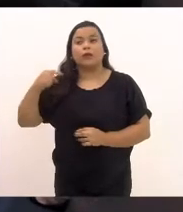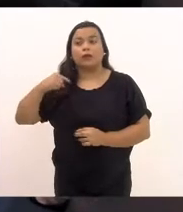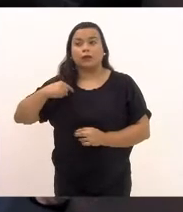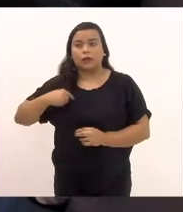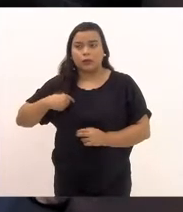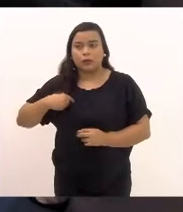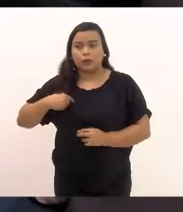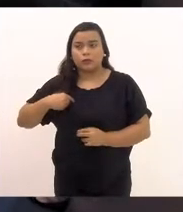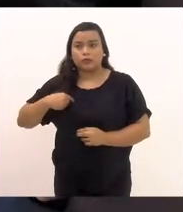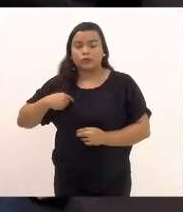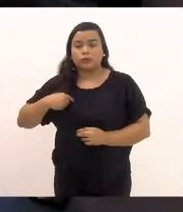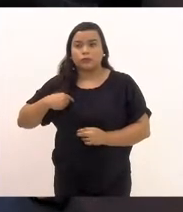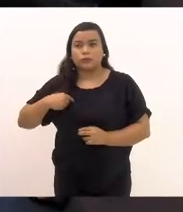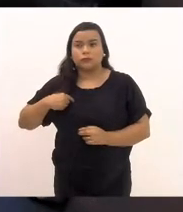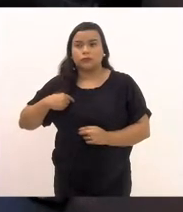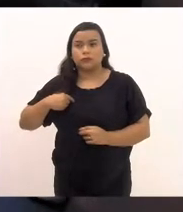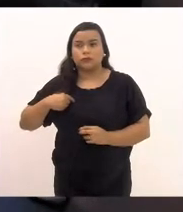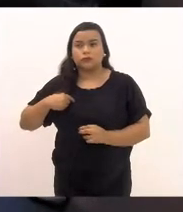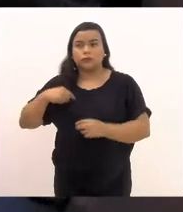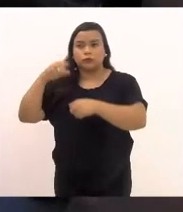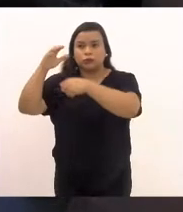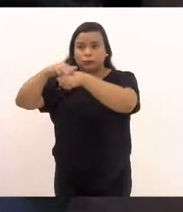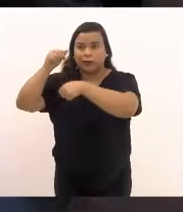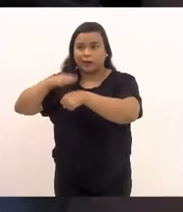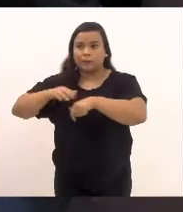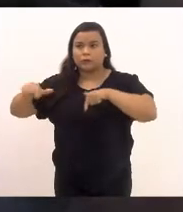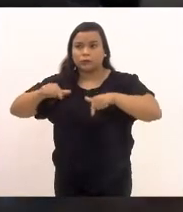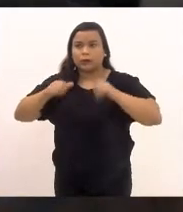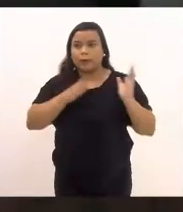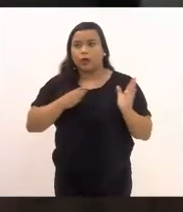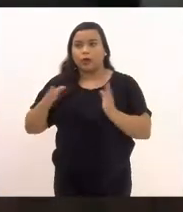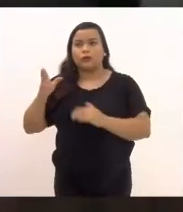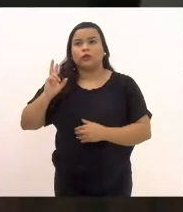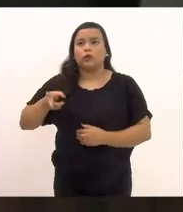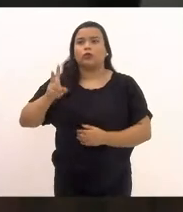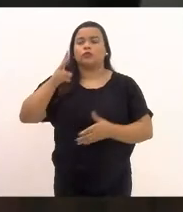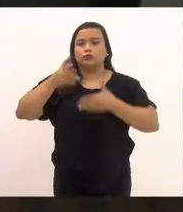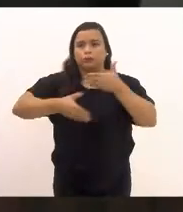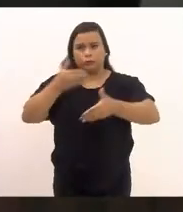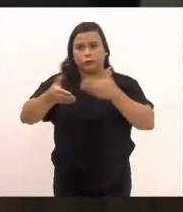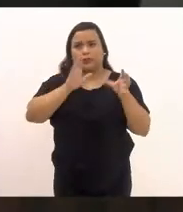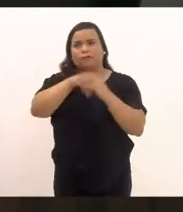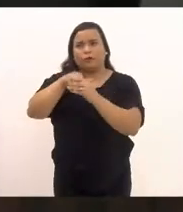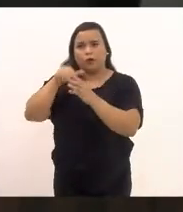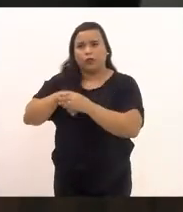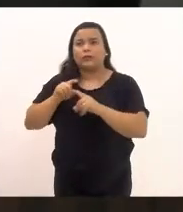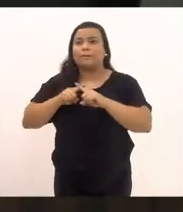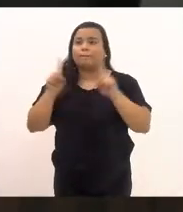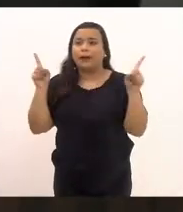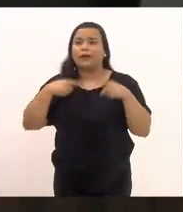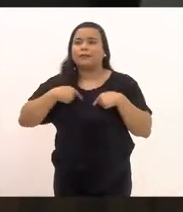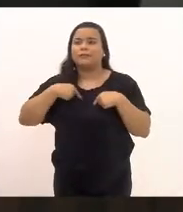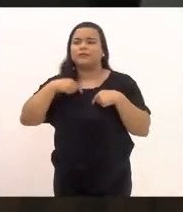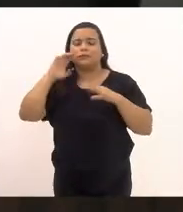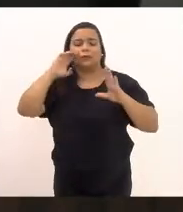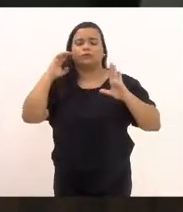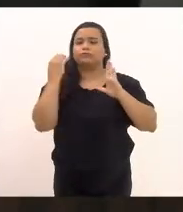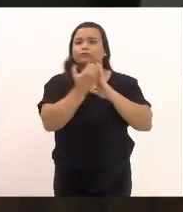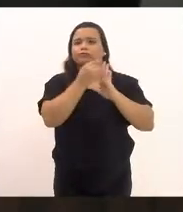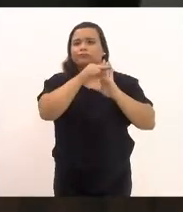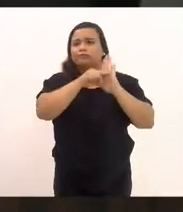Eu quero chamar os trabalhos à ordem, continuar no processo de votação, mas eu estou me guiando pela minha pauta.